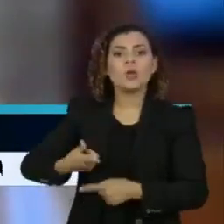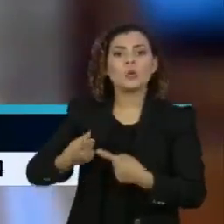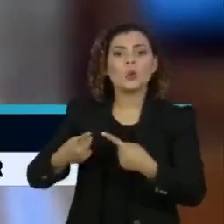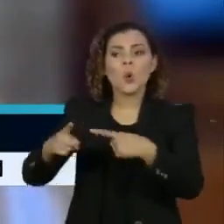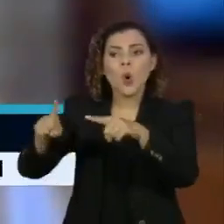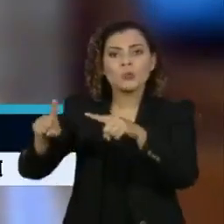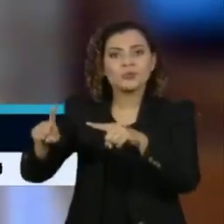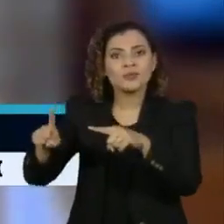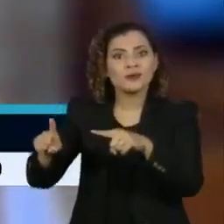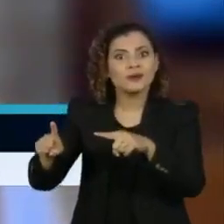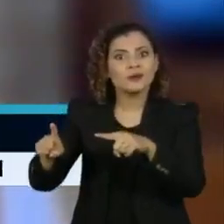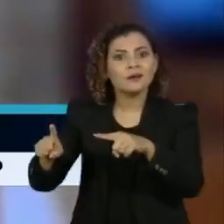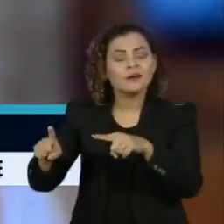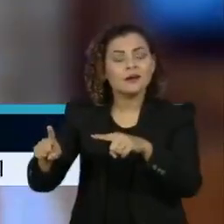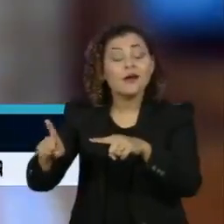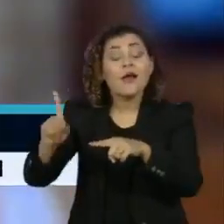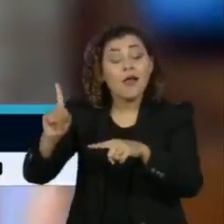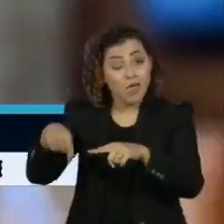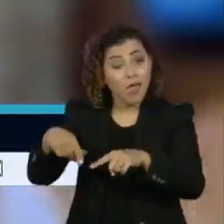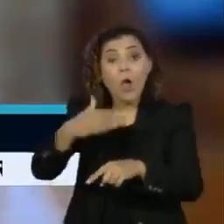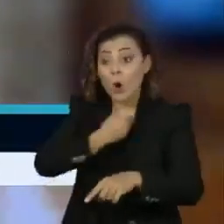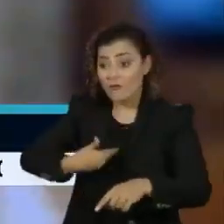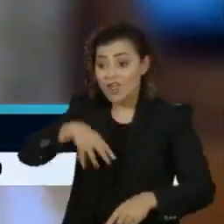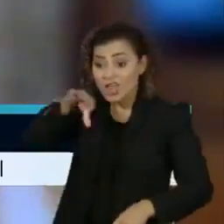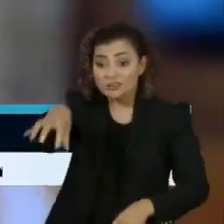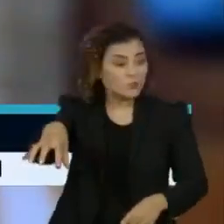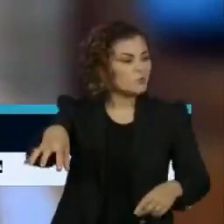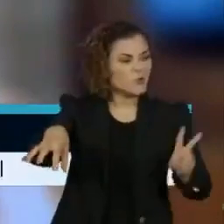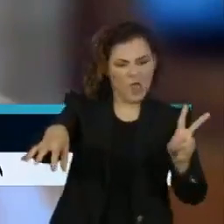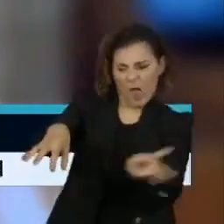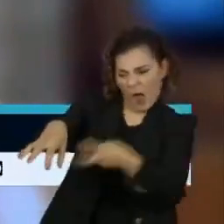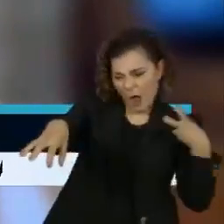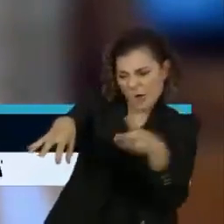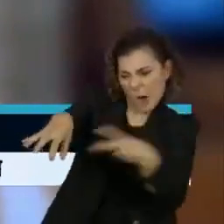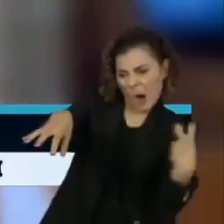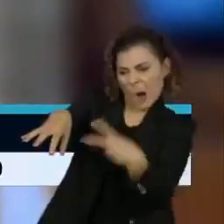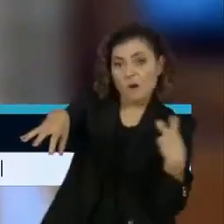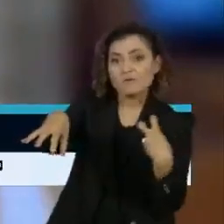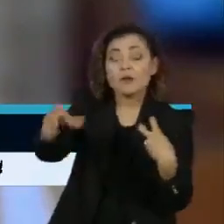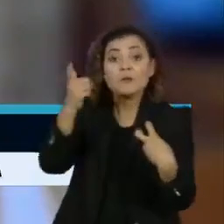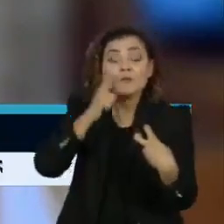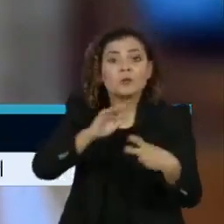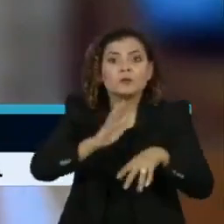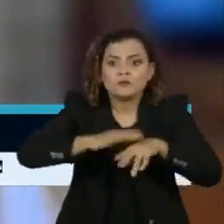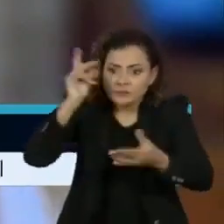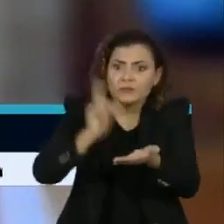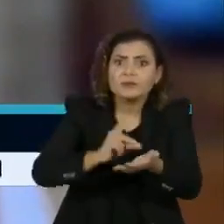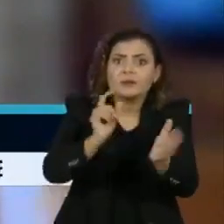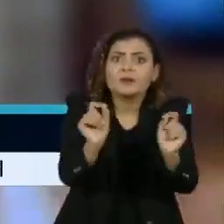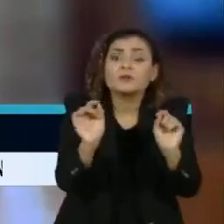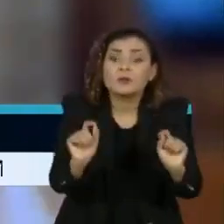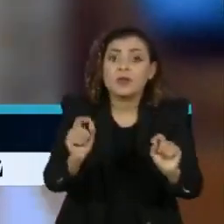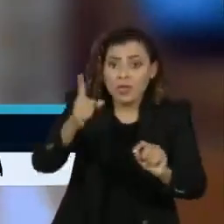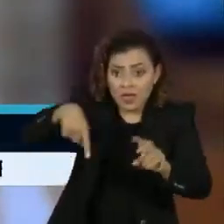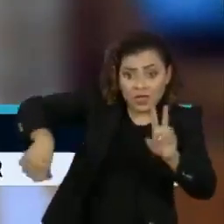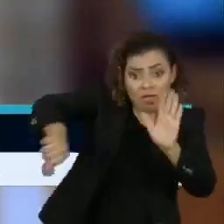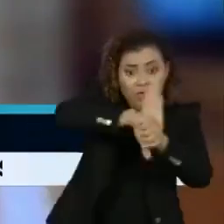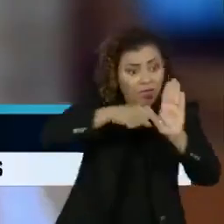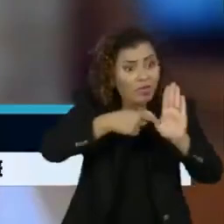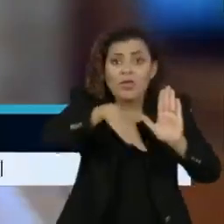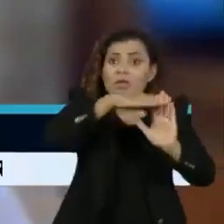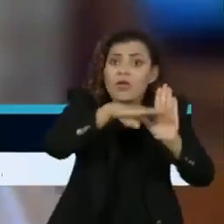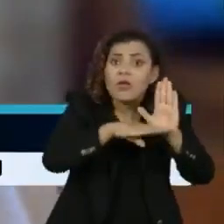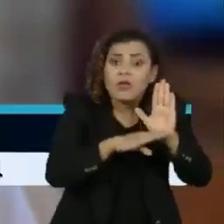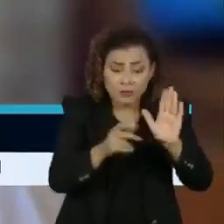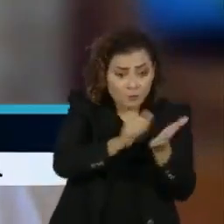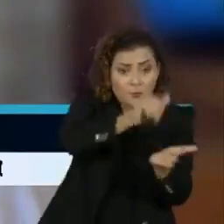nós estamos falando num nível que estamos falando de guerra cibernética. Então sem um arcabouço legal, um arcabouço penal, nós estamos